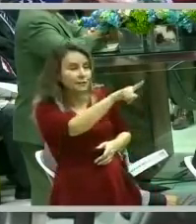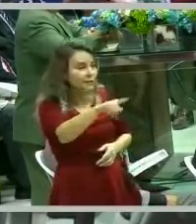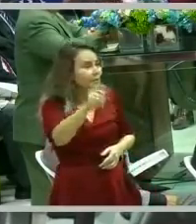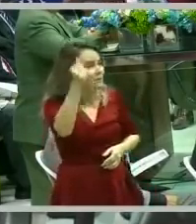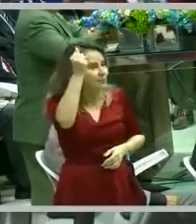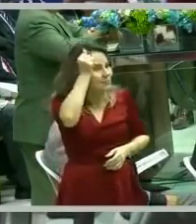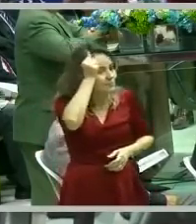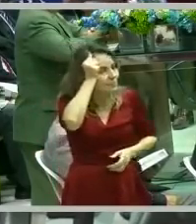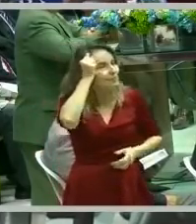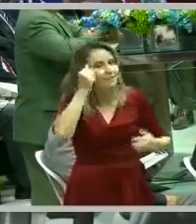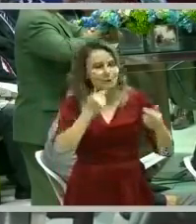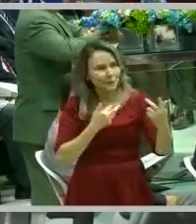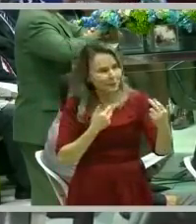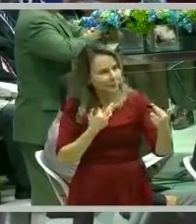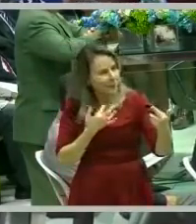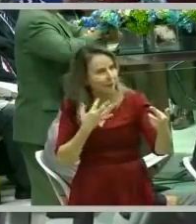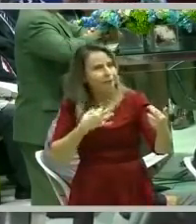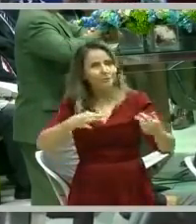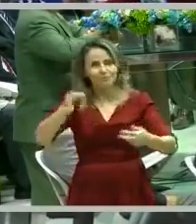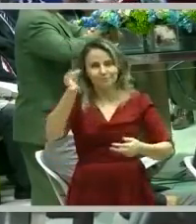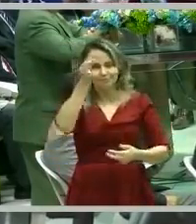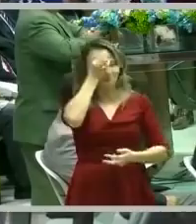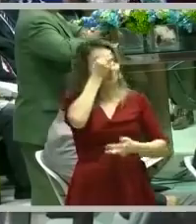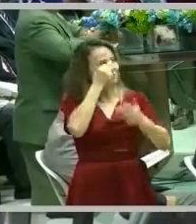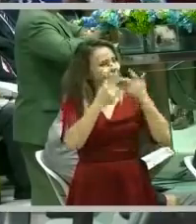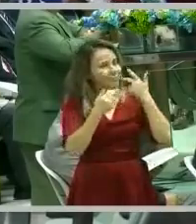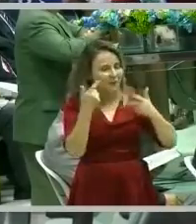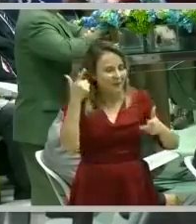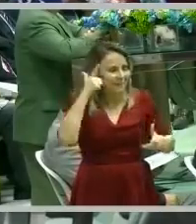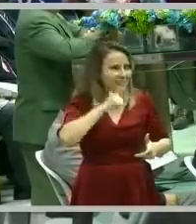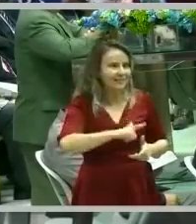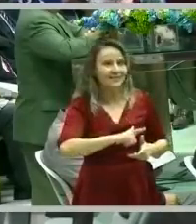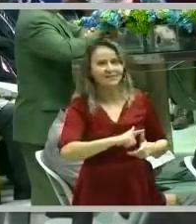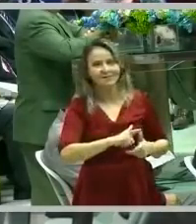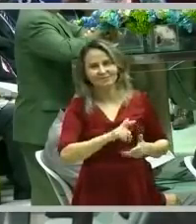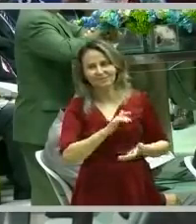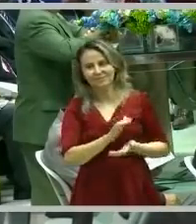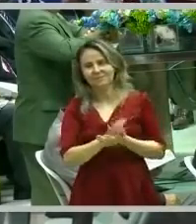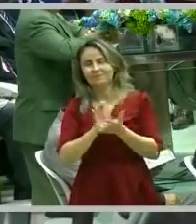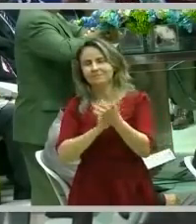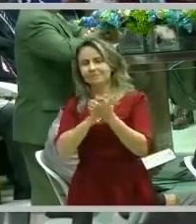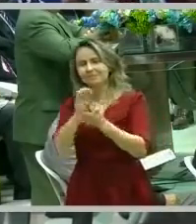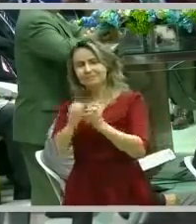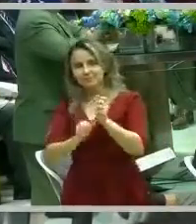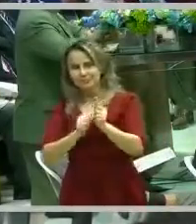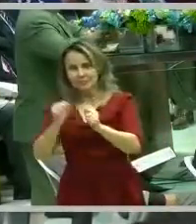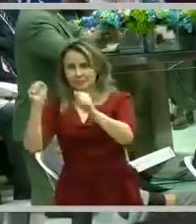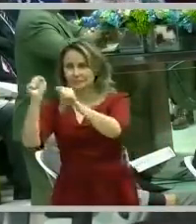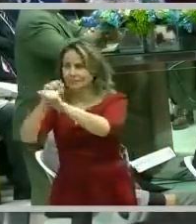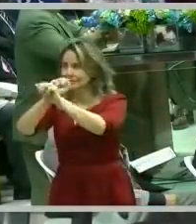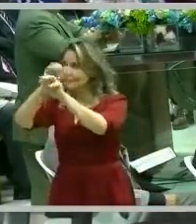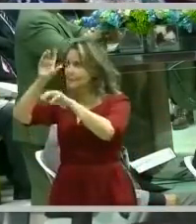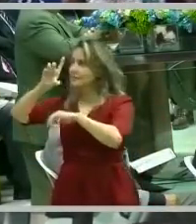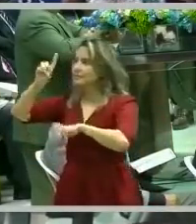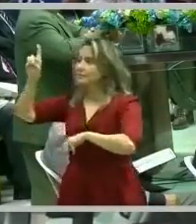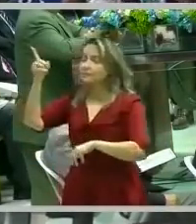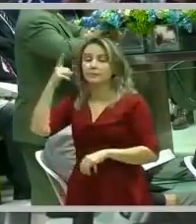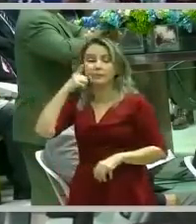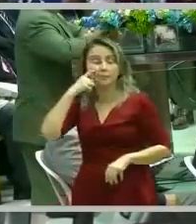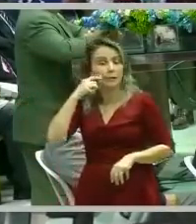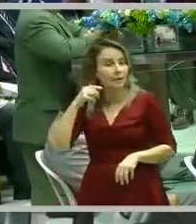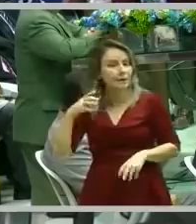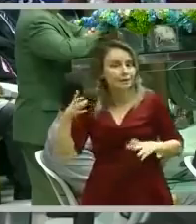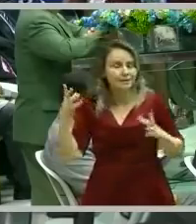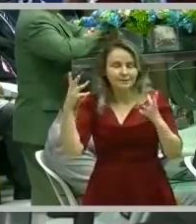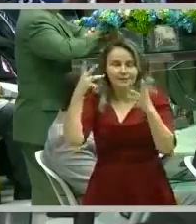vão receber esse dom do Espírito Santo também. Aleluia. Aleluia, glória a Deus. Vamos ver, irmãos, que coisa